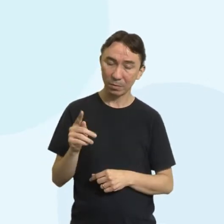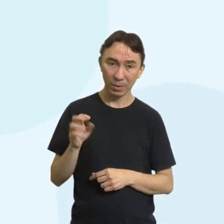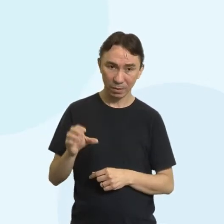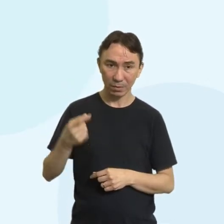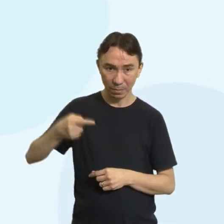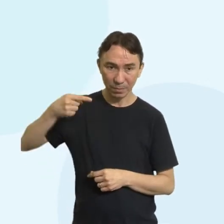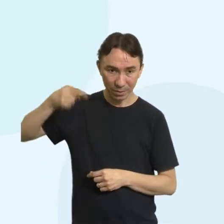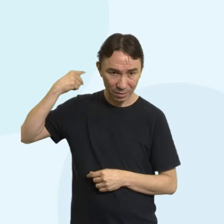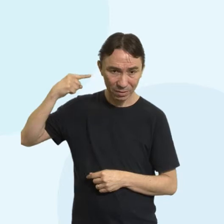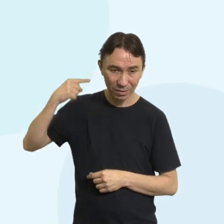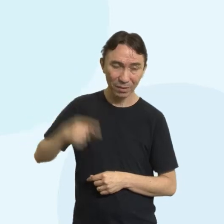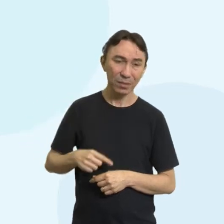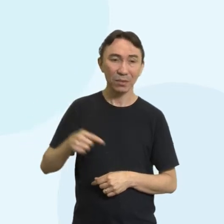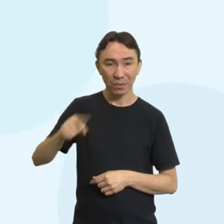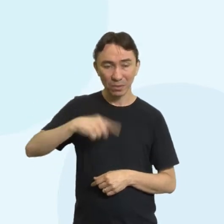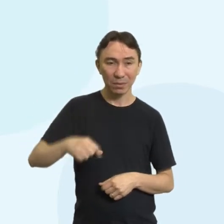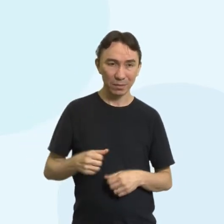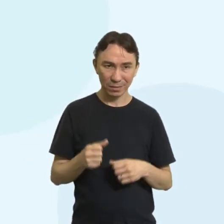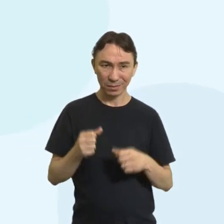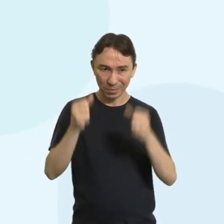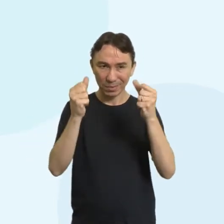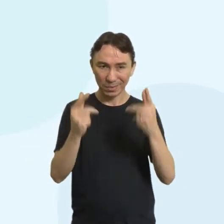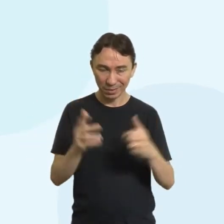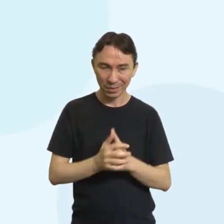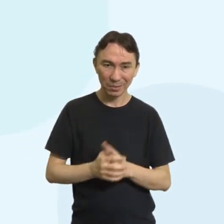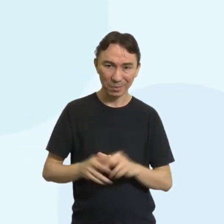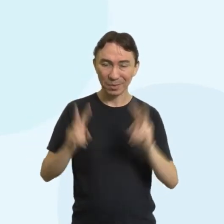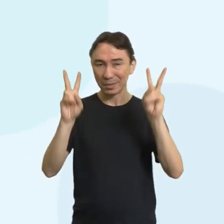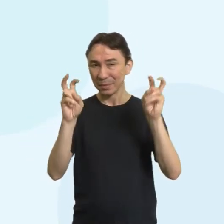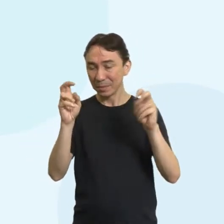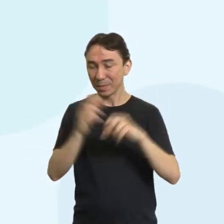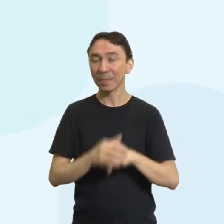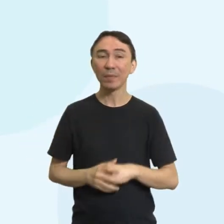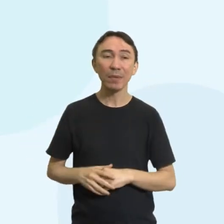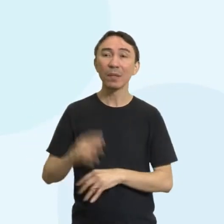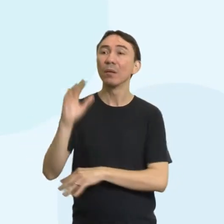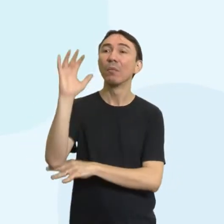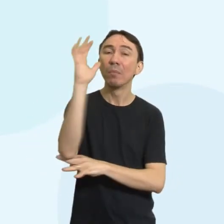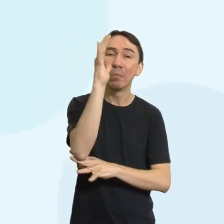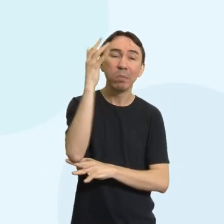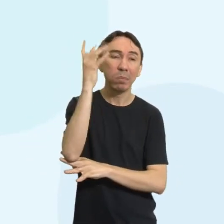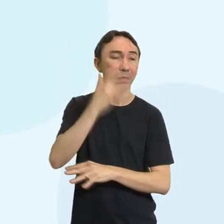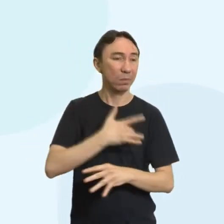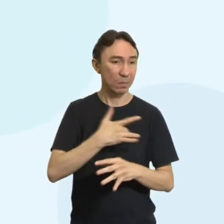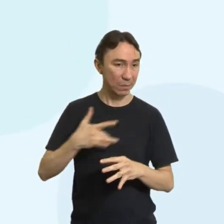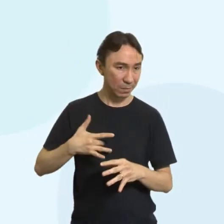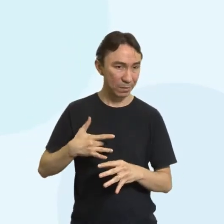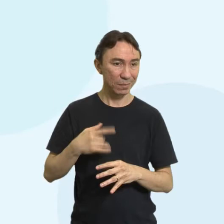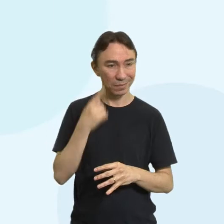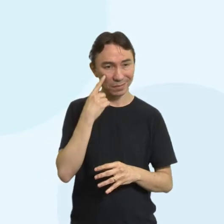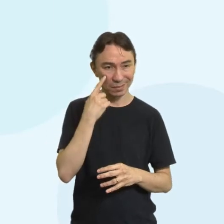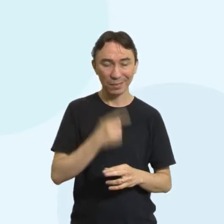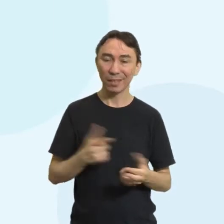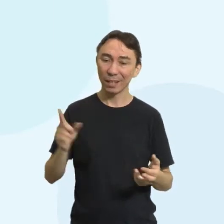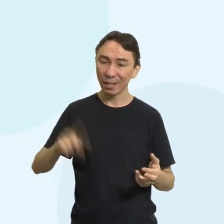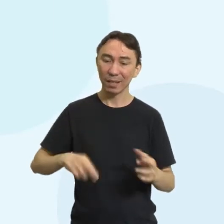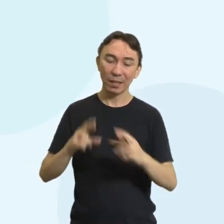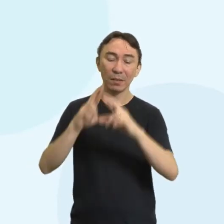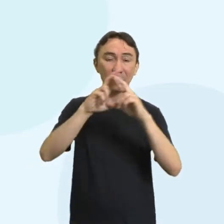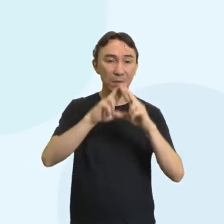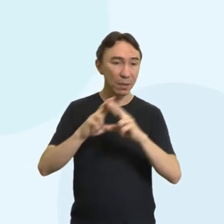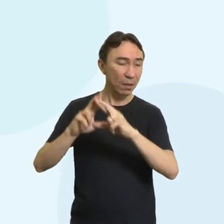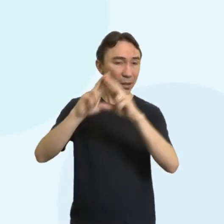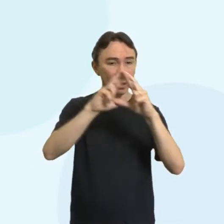a temática saúde ambiental, na qual nós focamos a reciclagem voltada à solidariedade e à